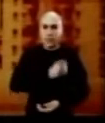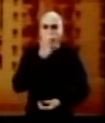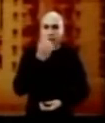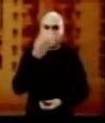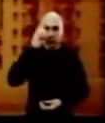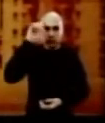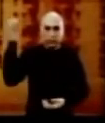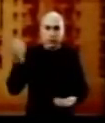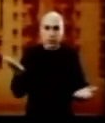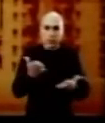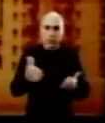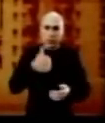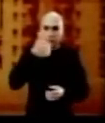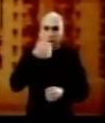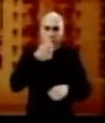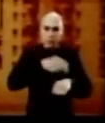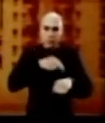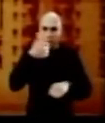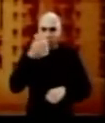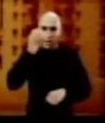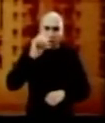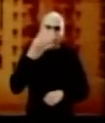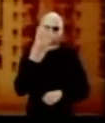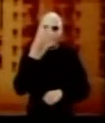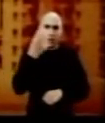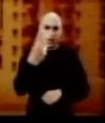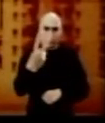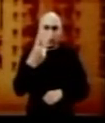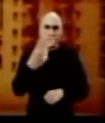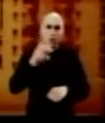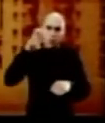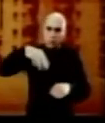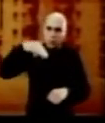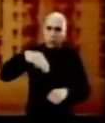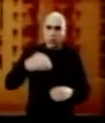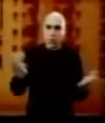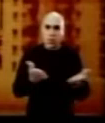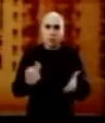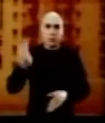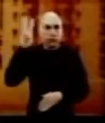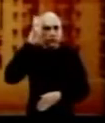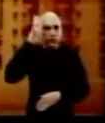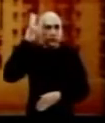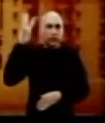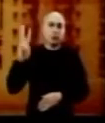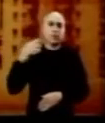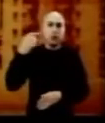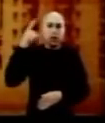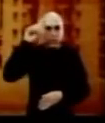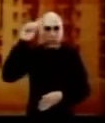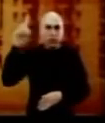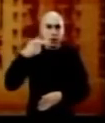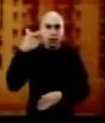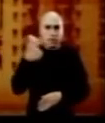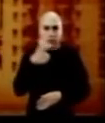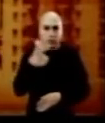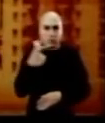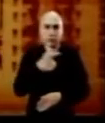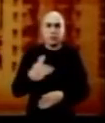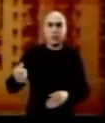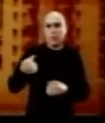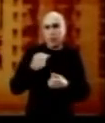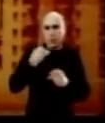Bom dia, agora são 10 horas e 42 minutos. Hoje é terça-feira, dia 22 de